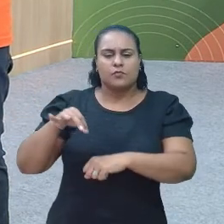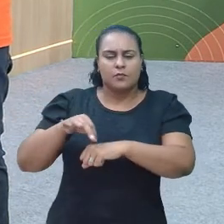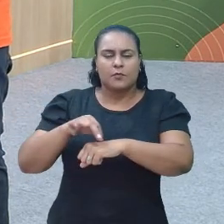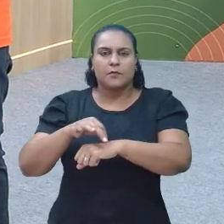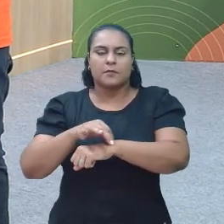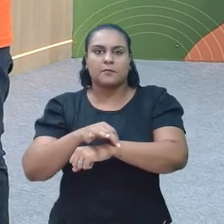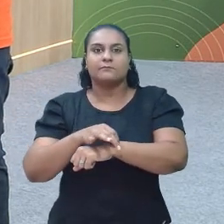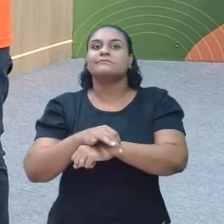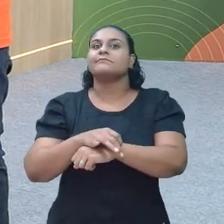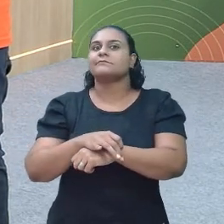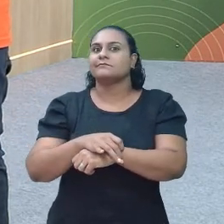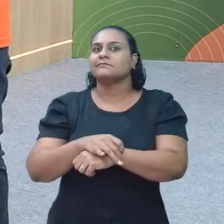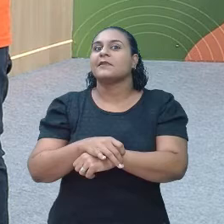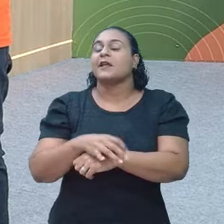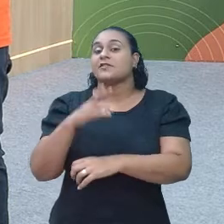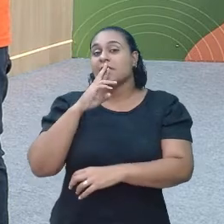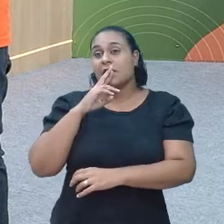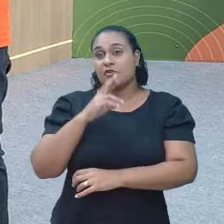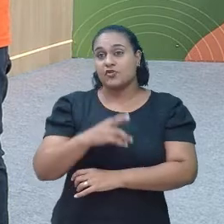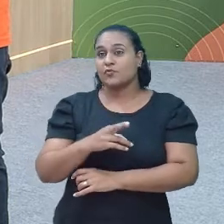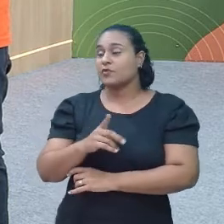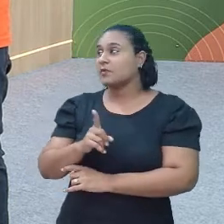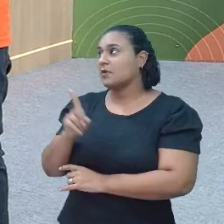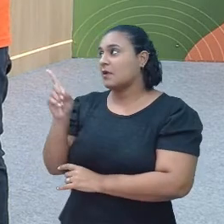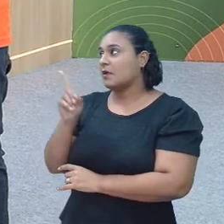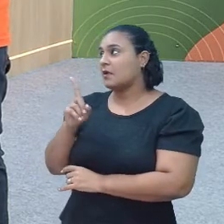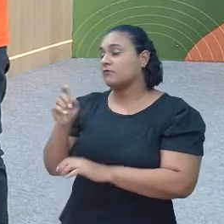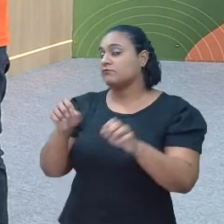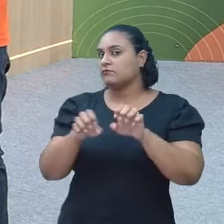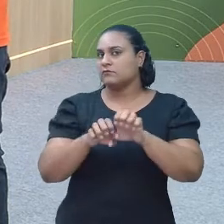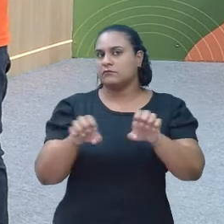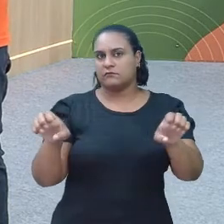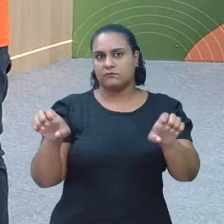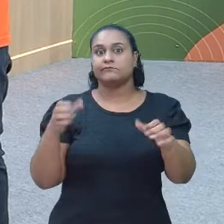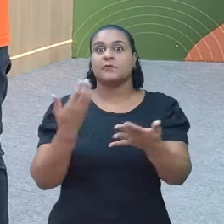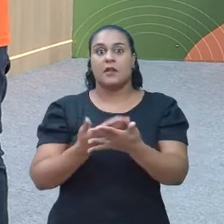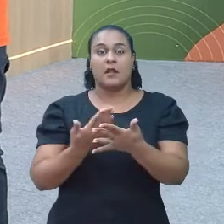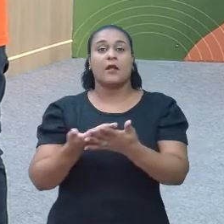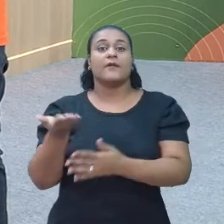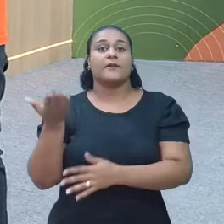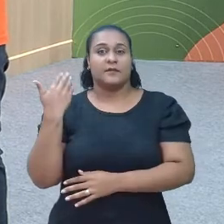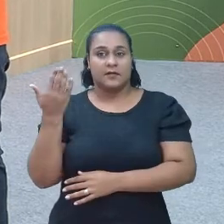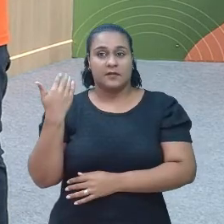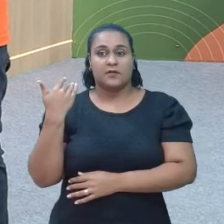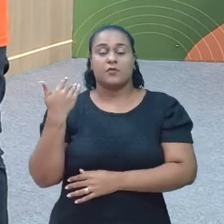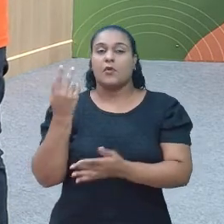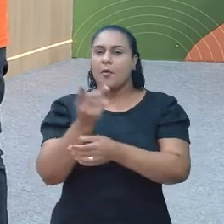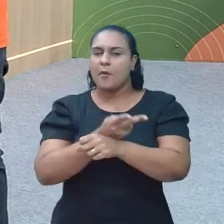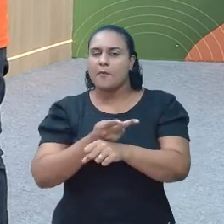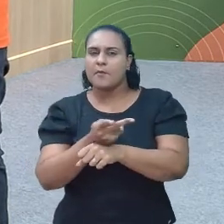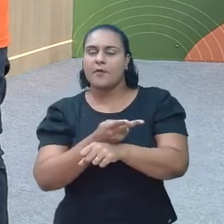gente fez a solução dessas equações na aula anterior, tá certo? Procura